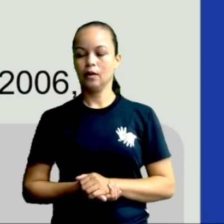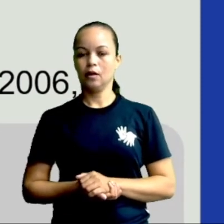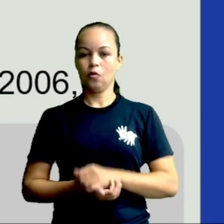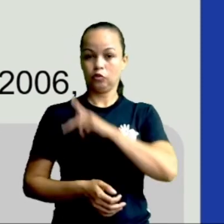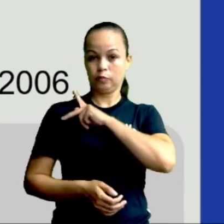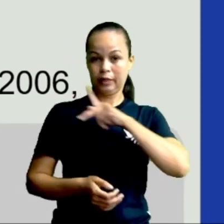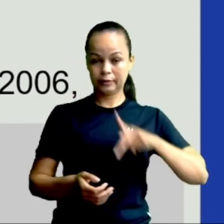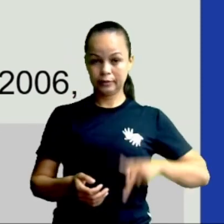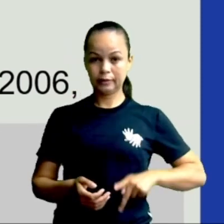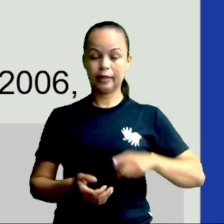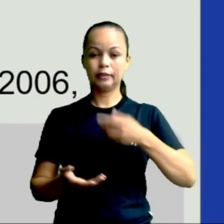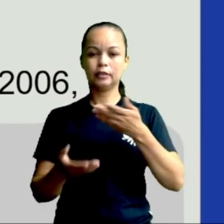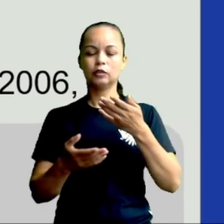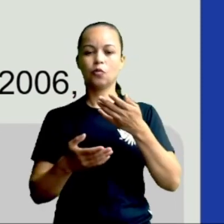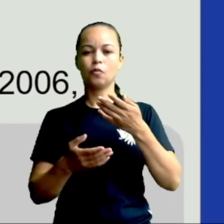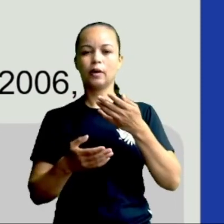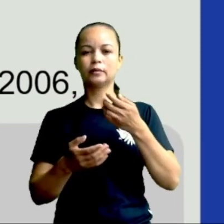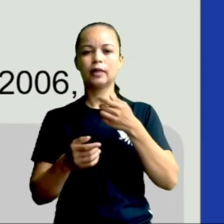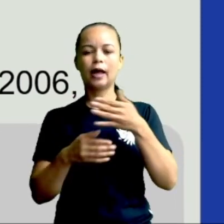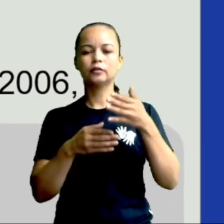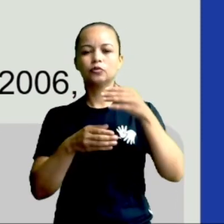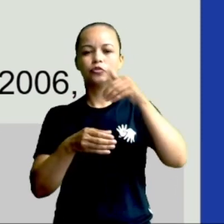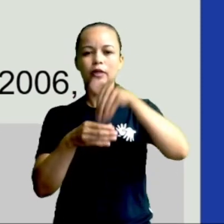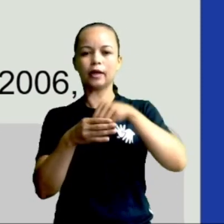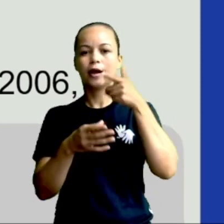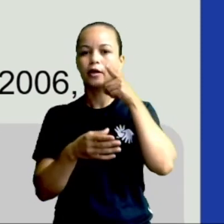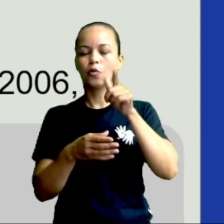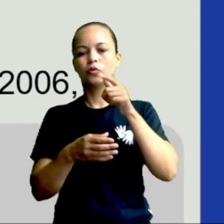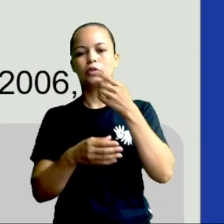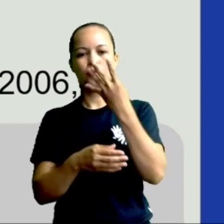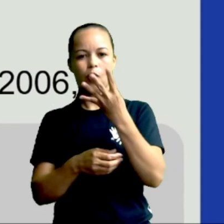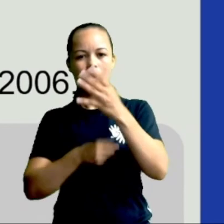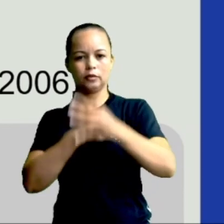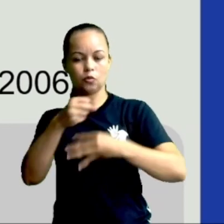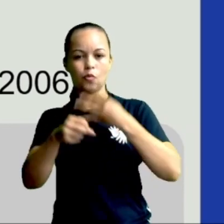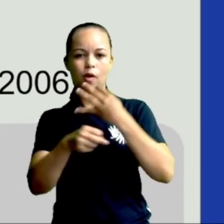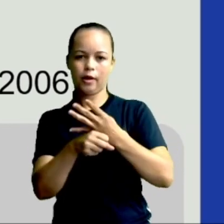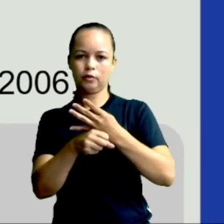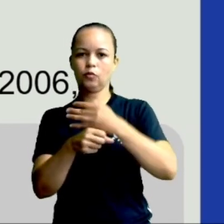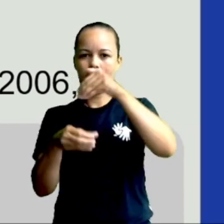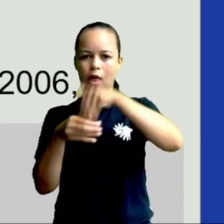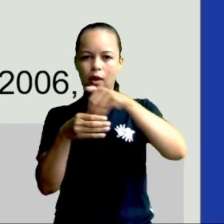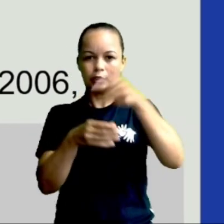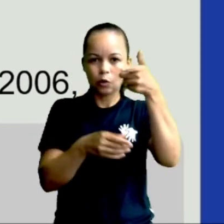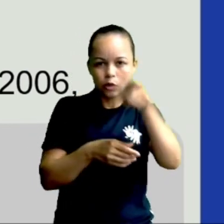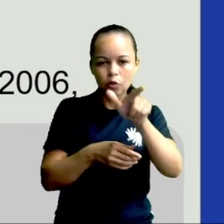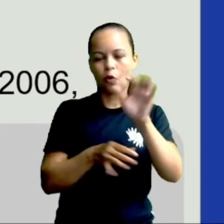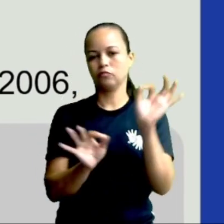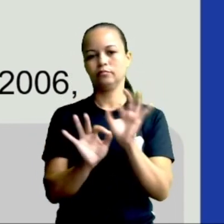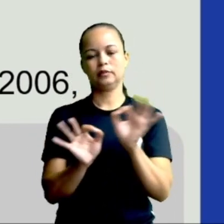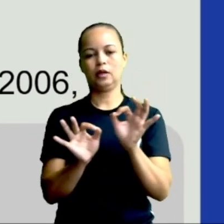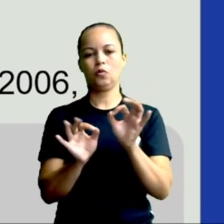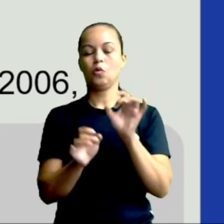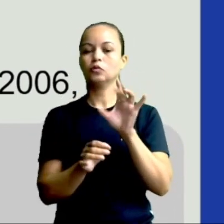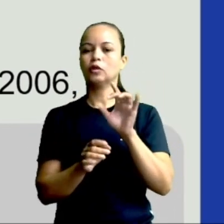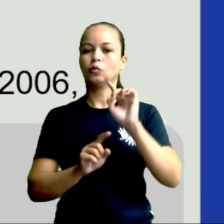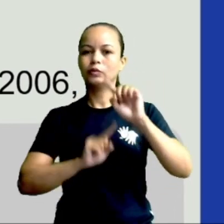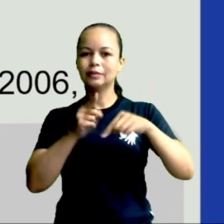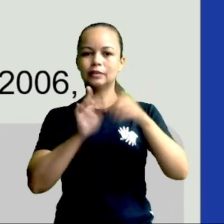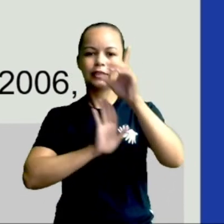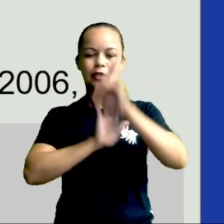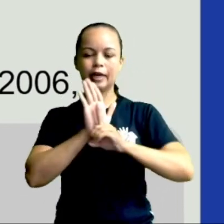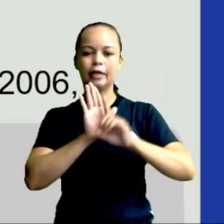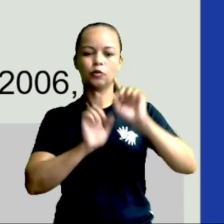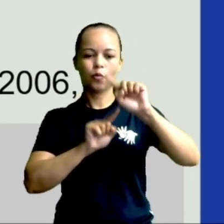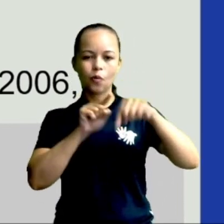presidentes com mandato de 4 anos sem reeleição ainda, tá? Esses primeiros. Então, o direito à reeleição, que eu já